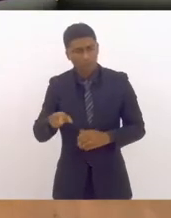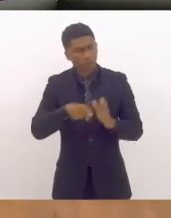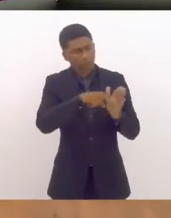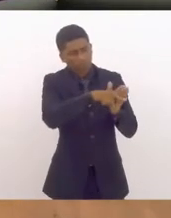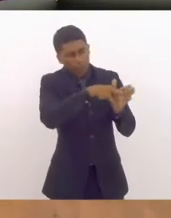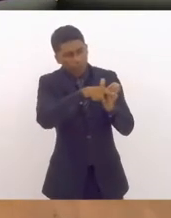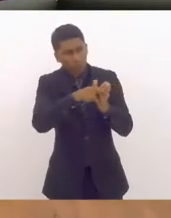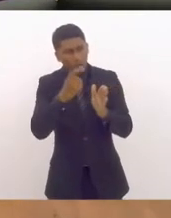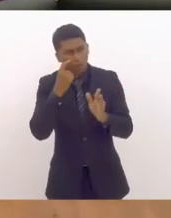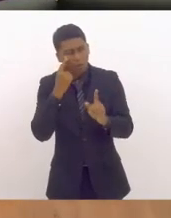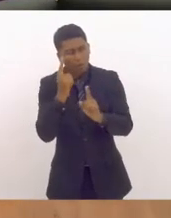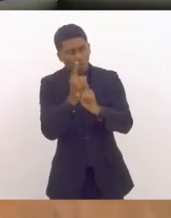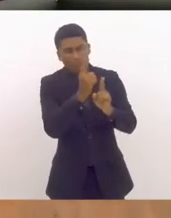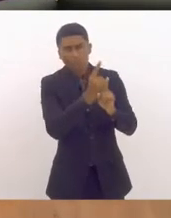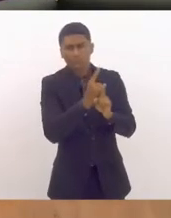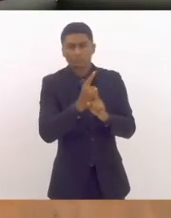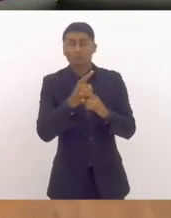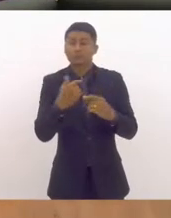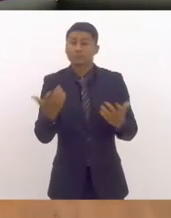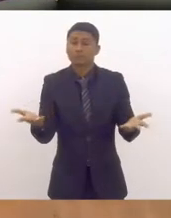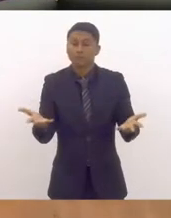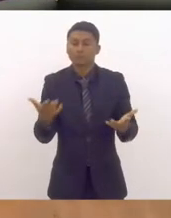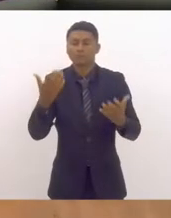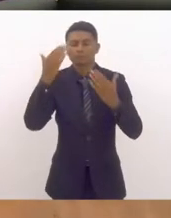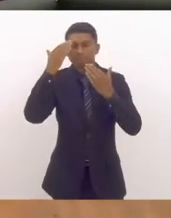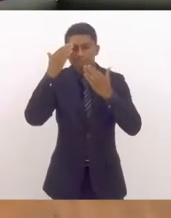quero agradecer a todos e